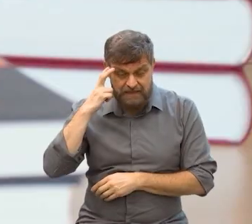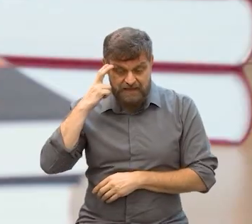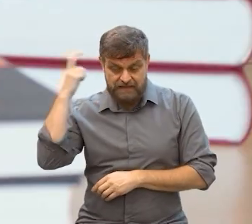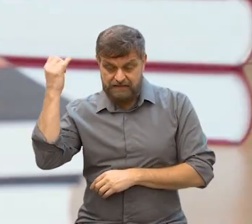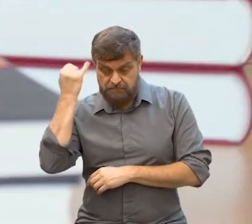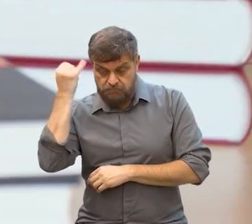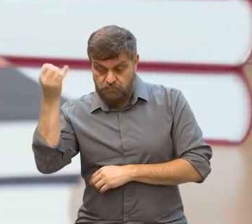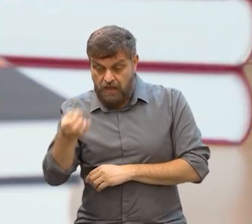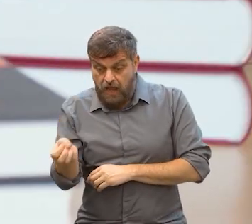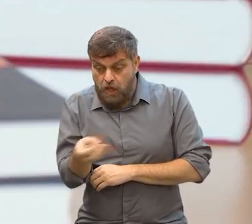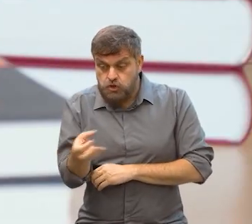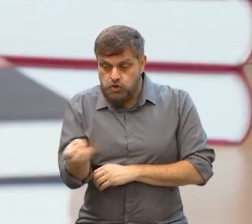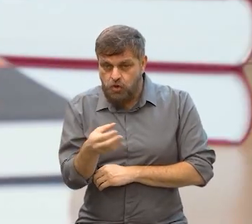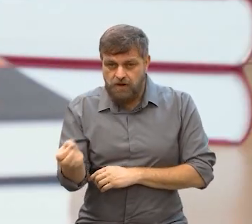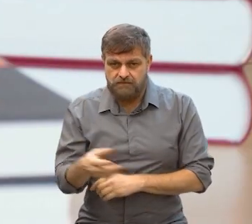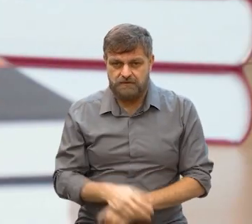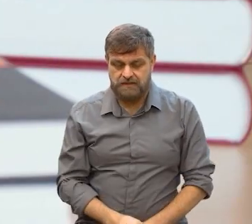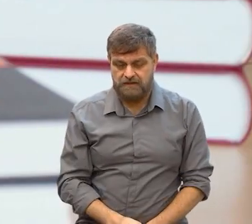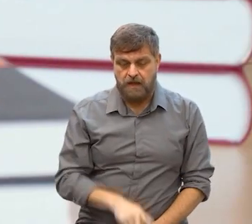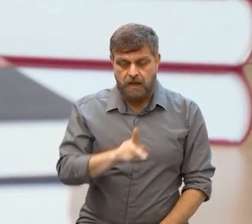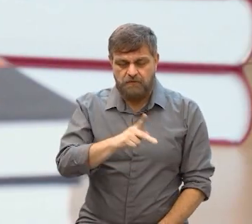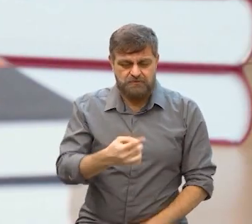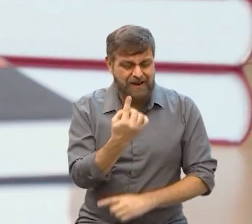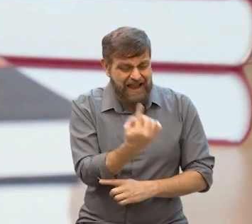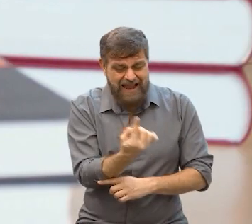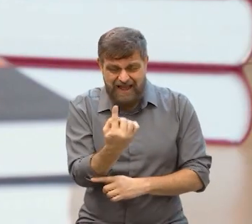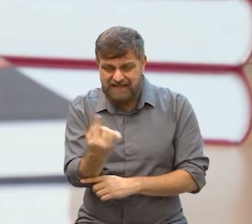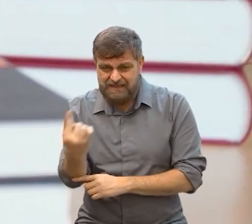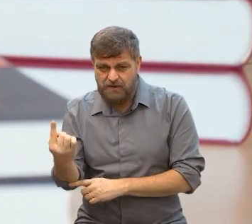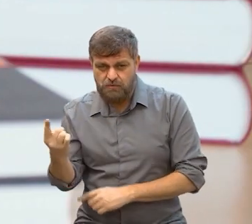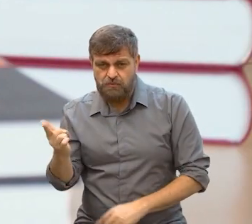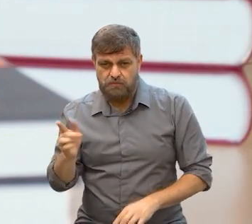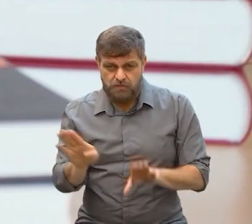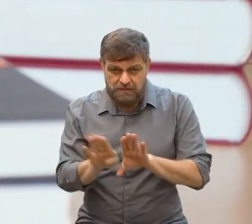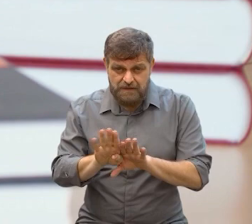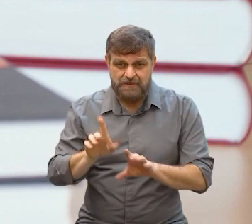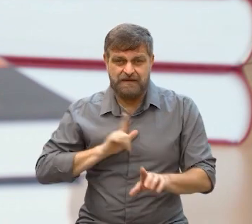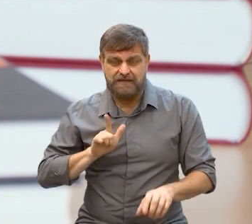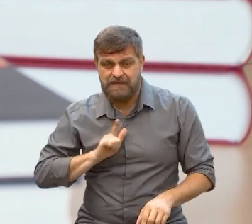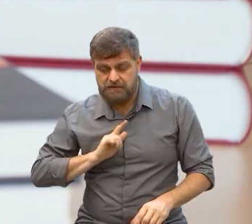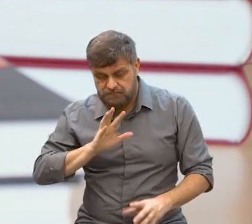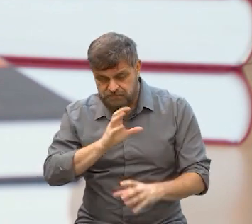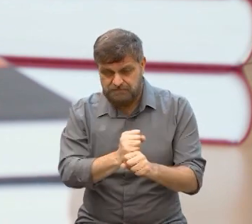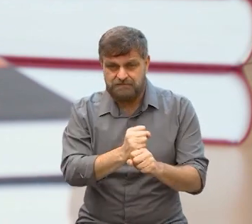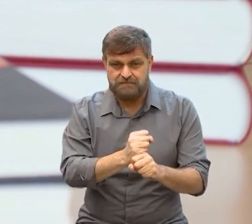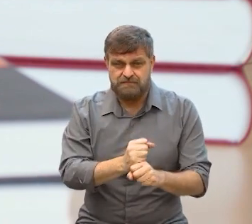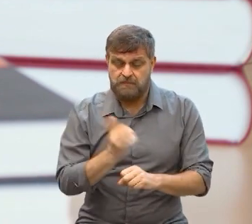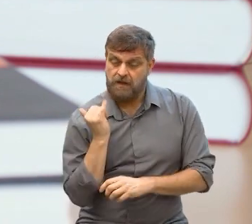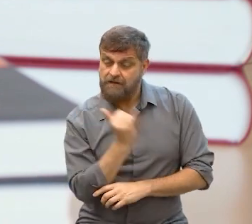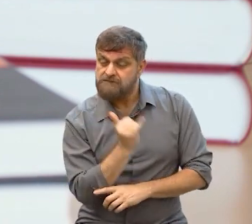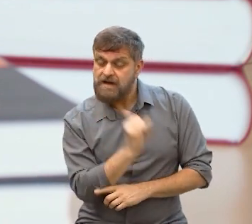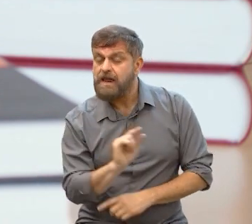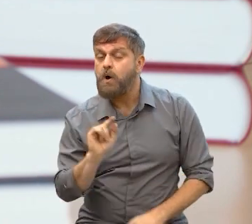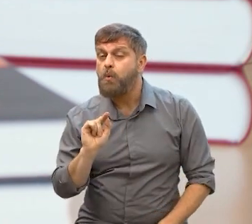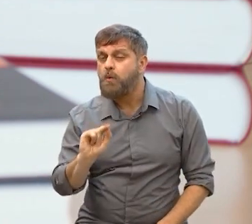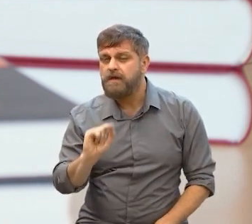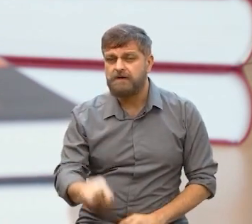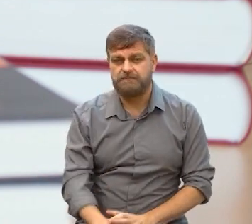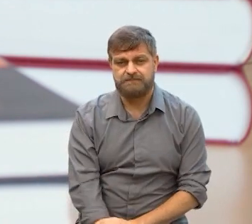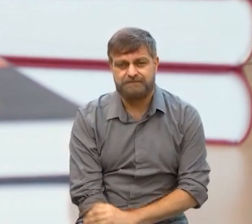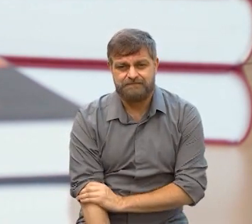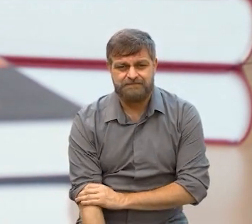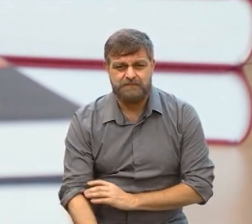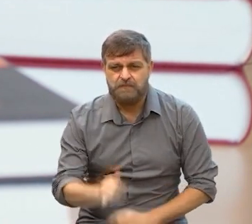criatividade. Isso é de cada professor, de quanto se investe. Enfim, mas o que eu queria dizer é o seguinte,